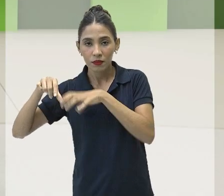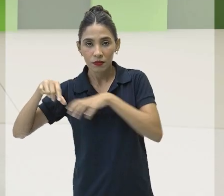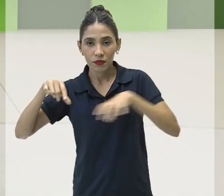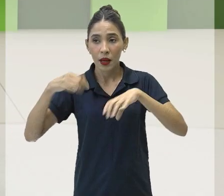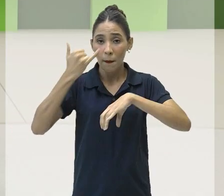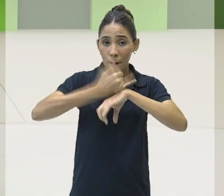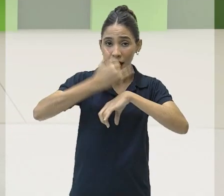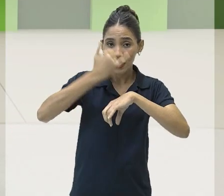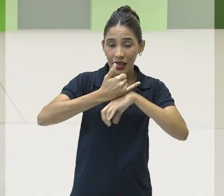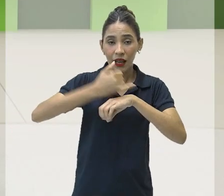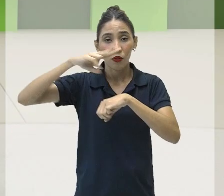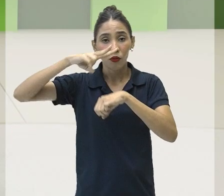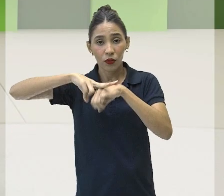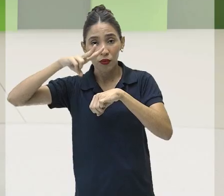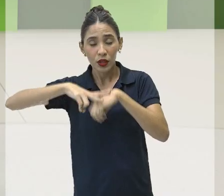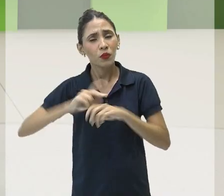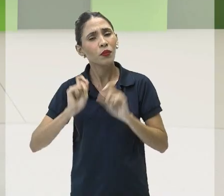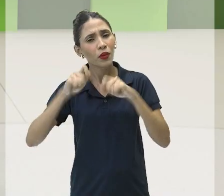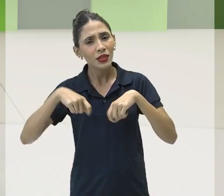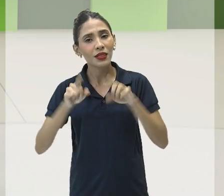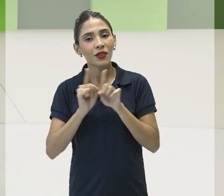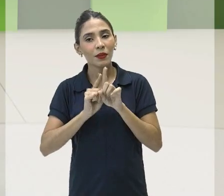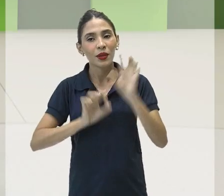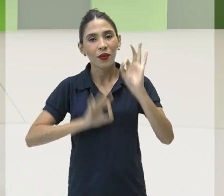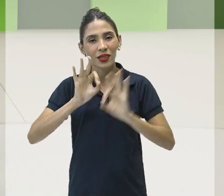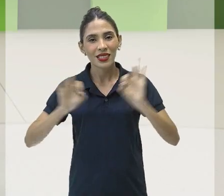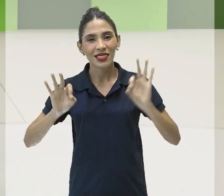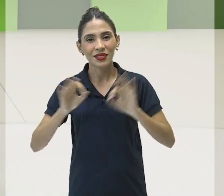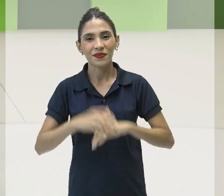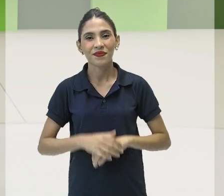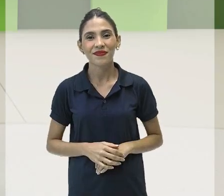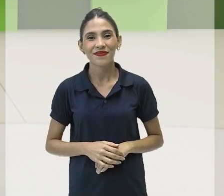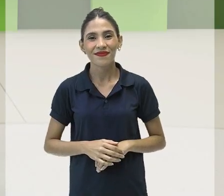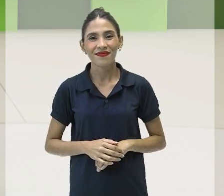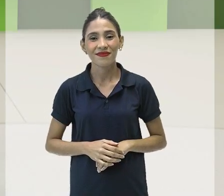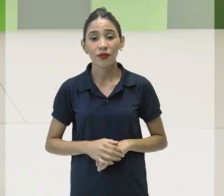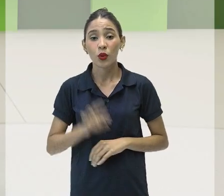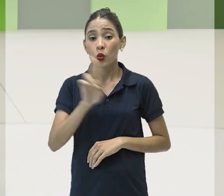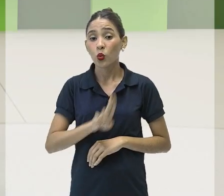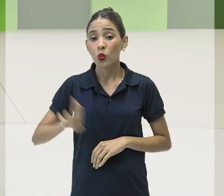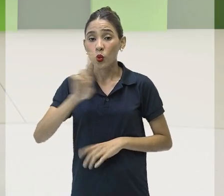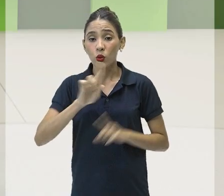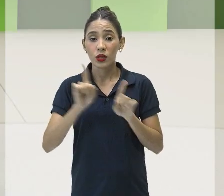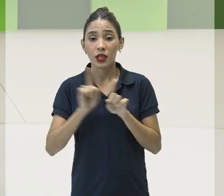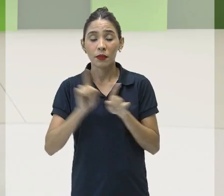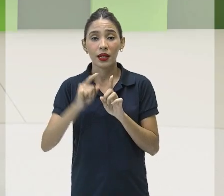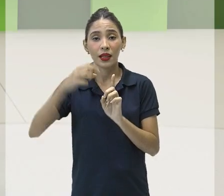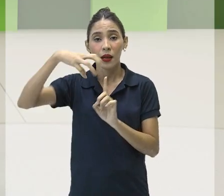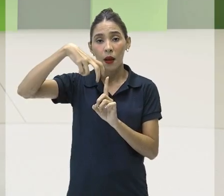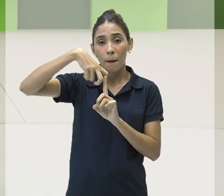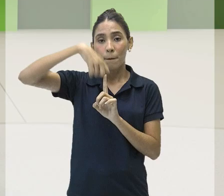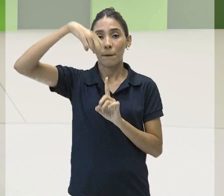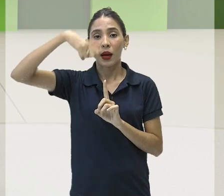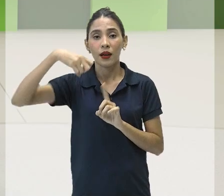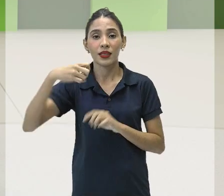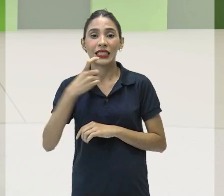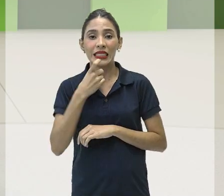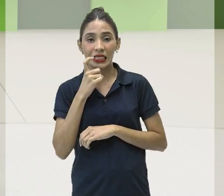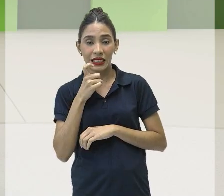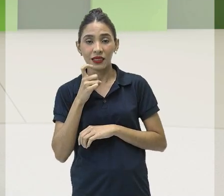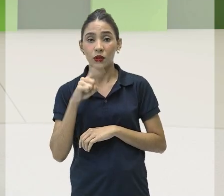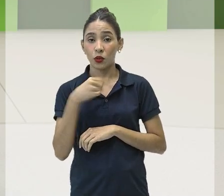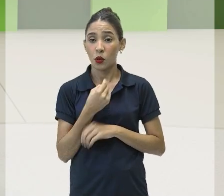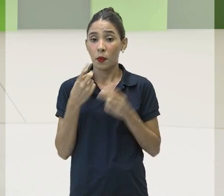do vidro, né? É possível fazer essa separação. Reutilização de uma garrafa PET também, a gente observa